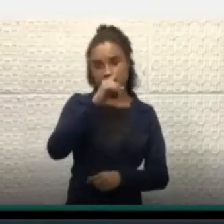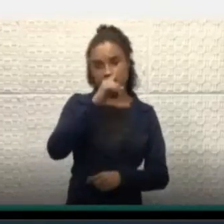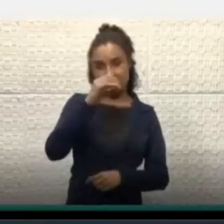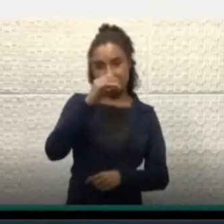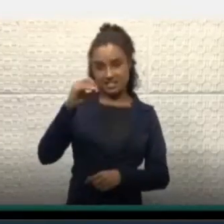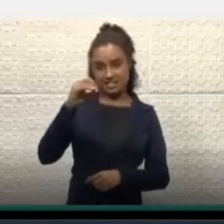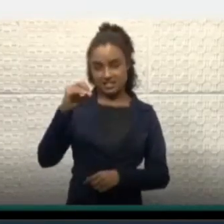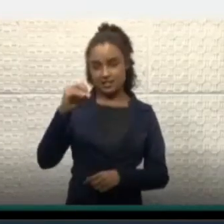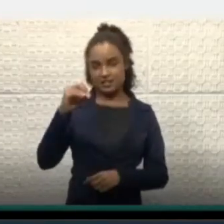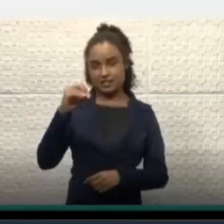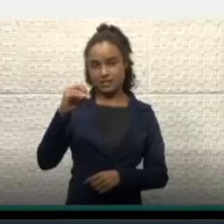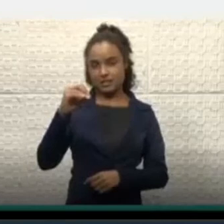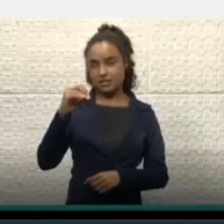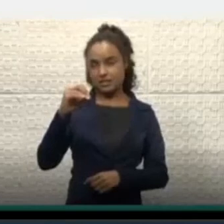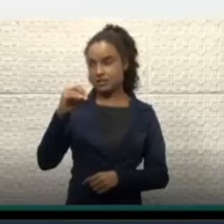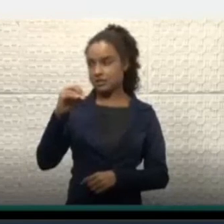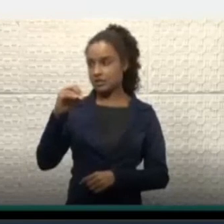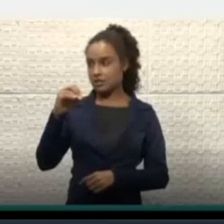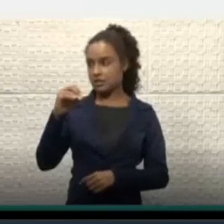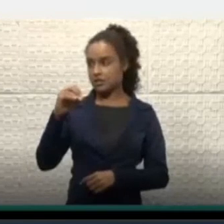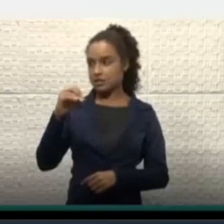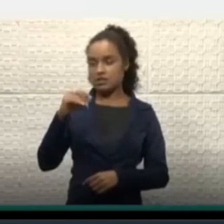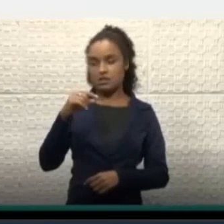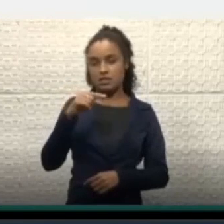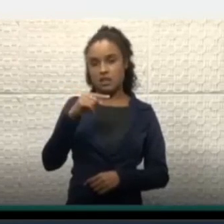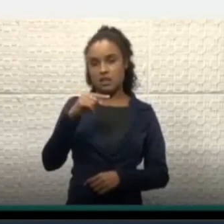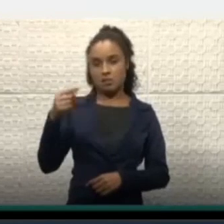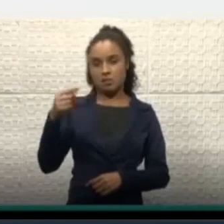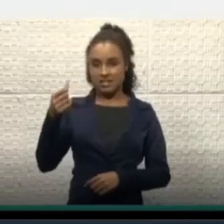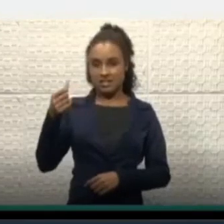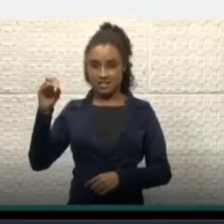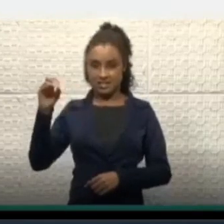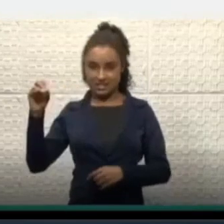100 para 600.